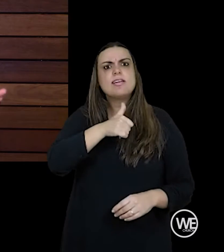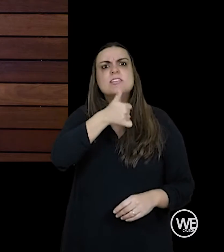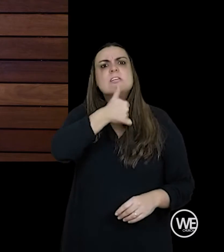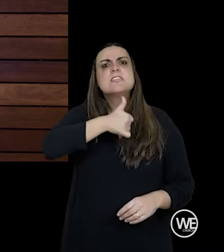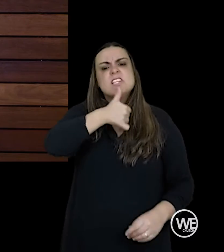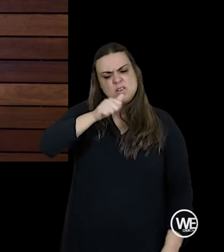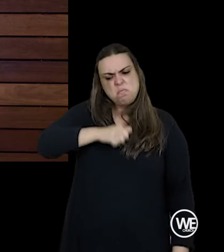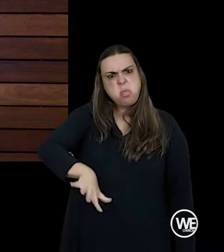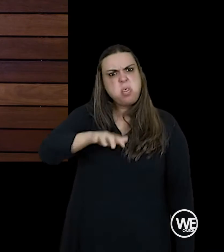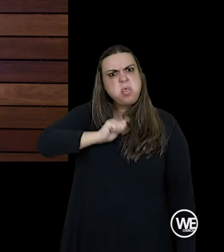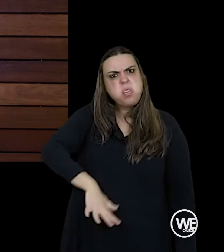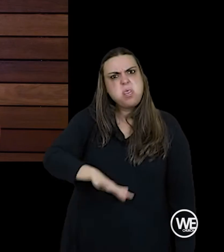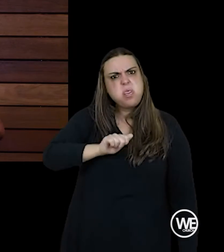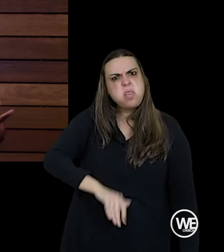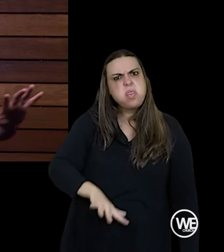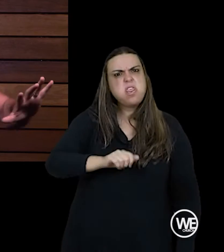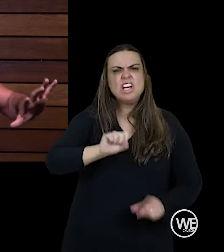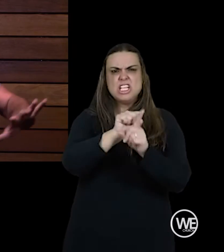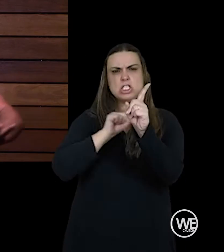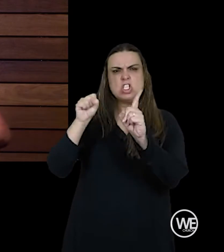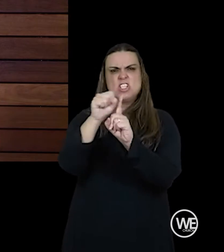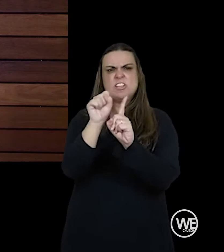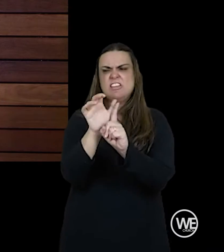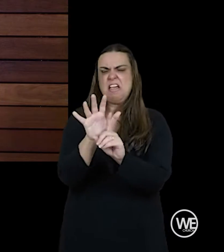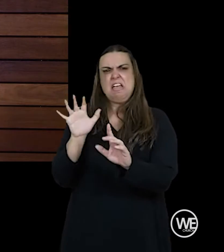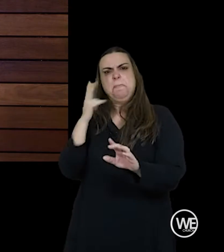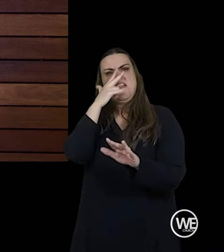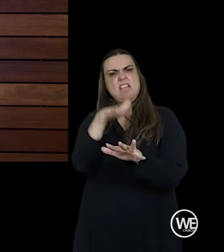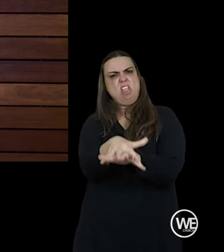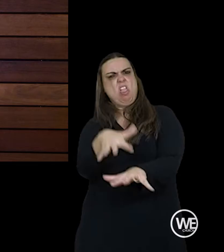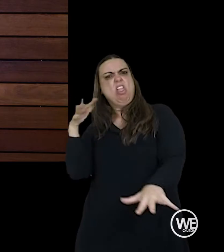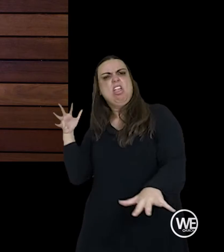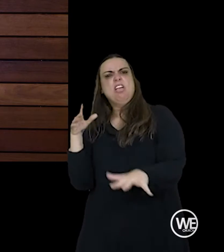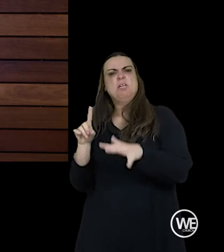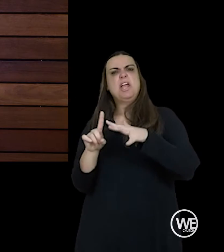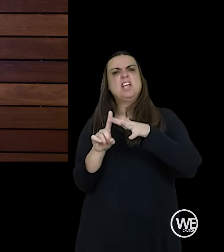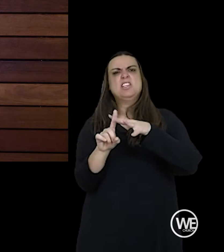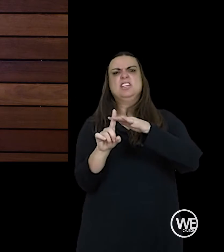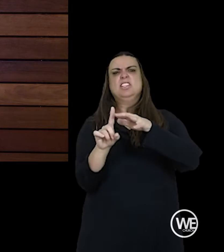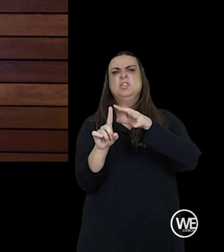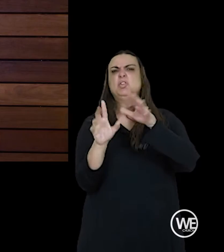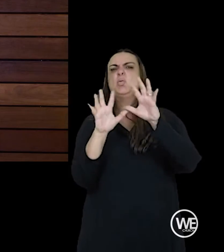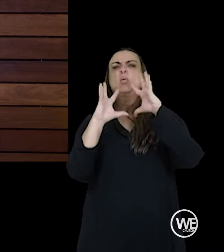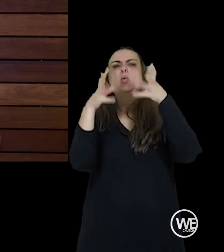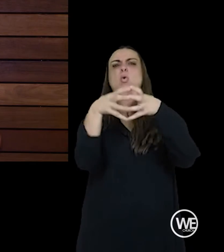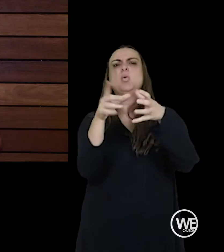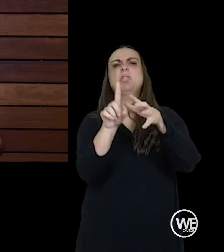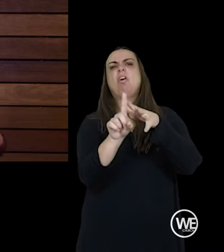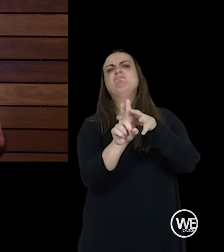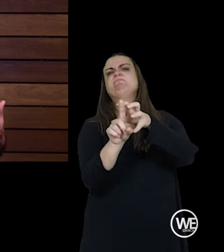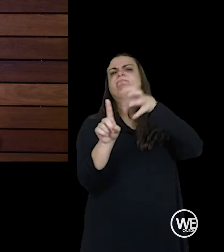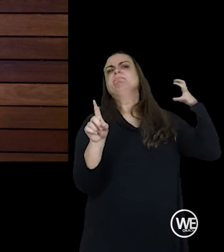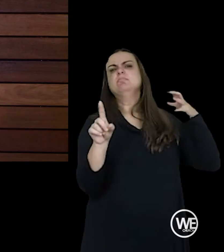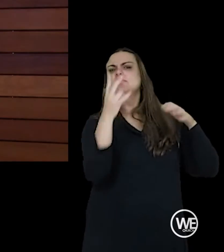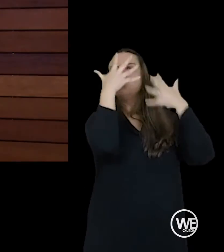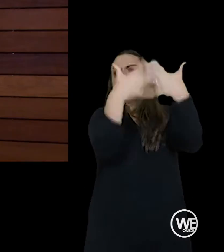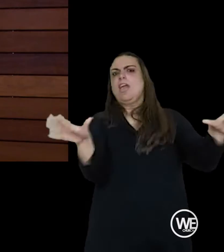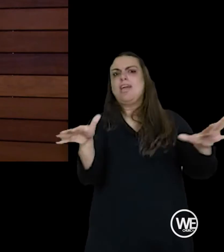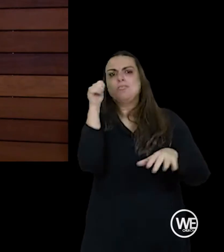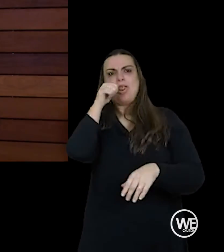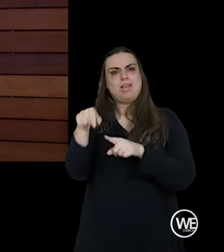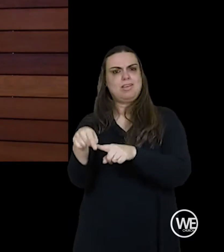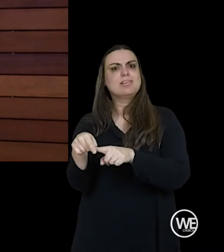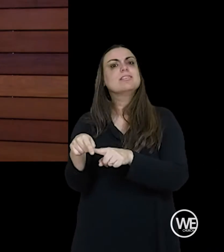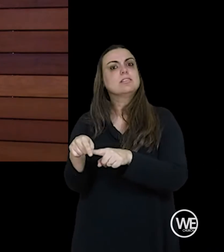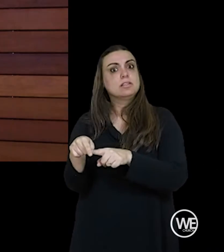tinha muito mais dificuldade no meio da sociedade, ela se sentia excluída. E quando tu pega e vê que no meio da